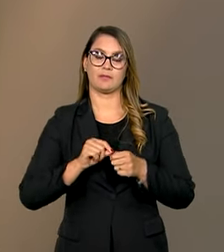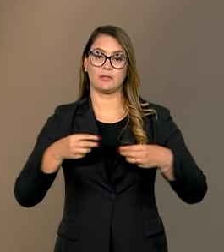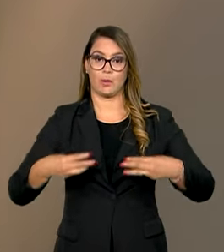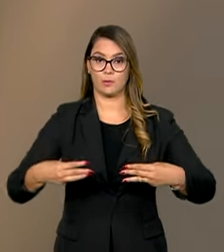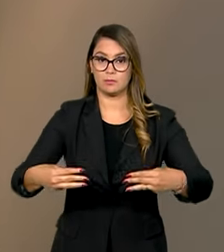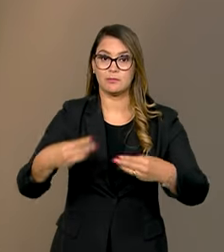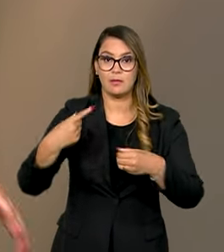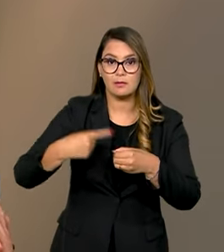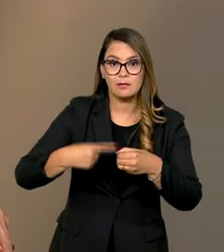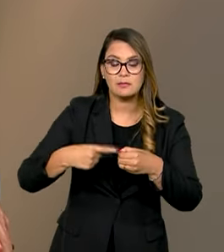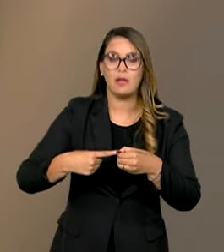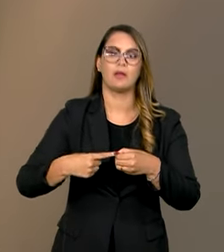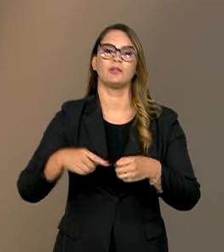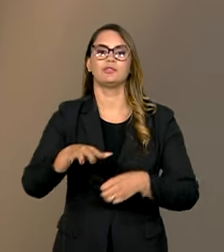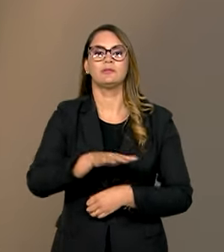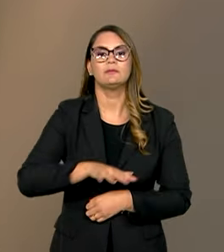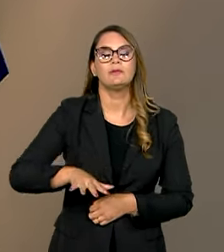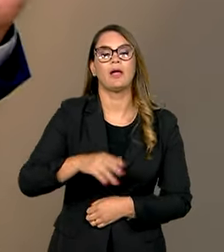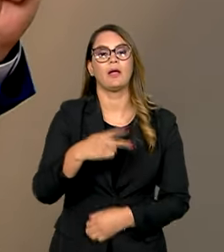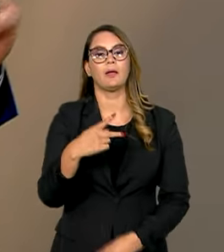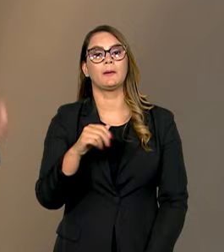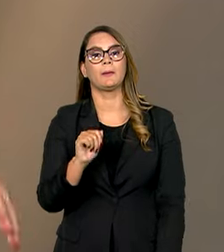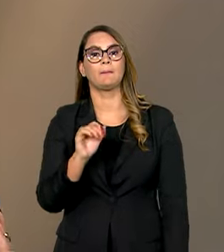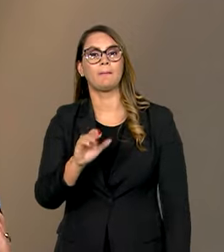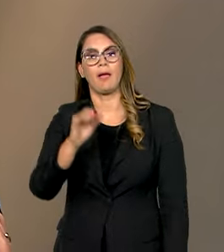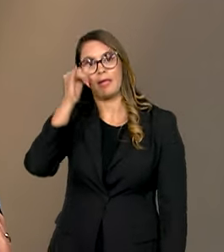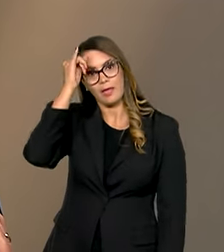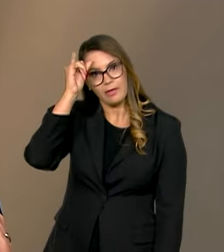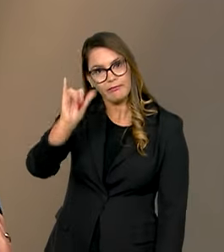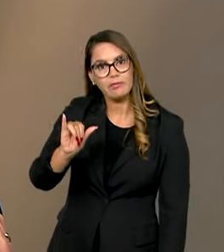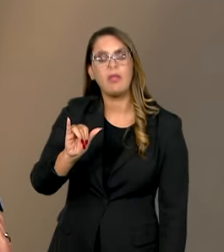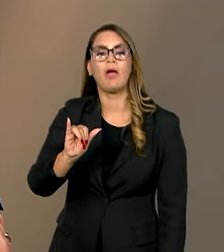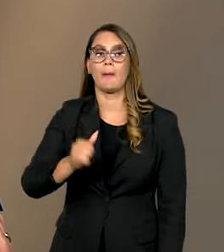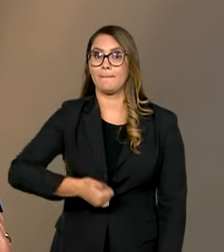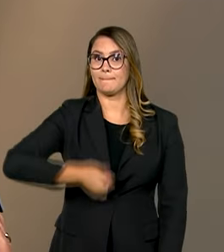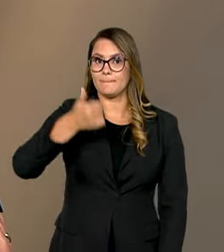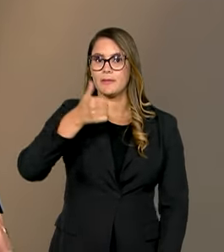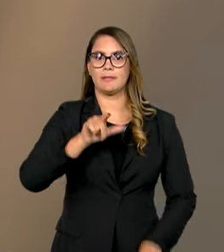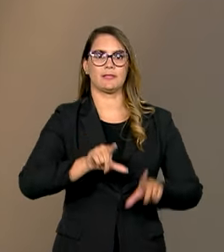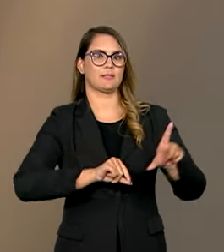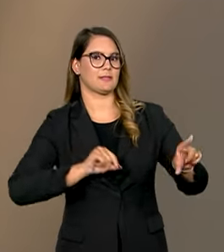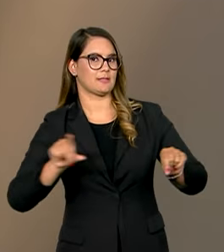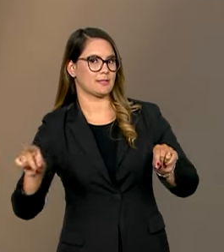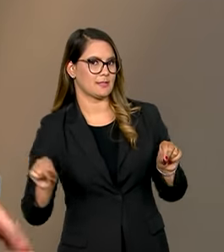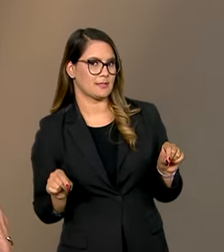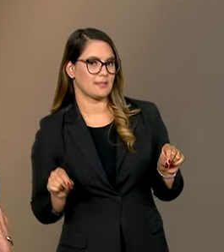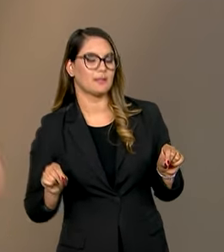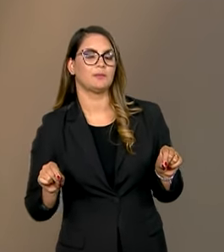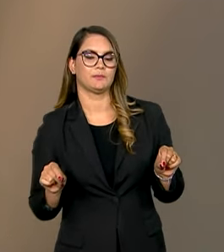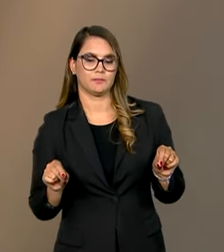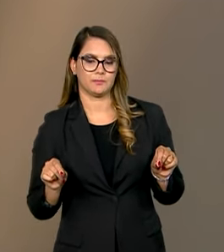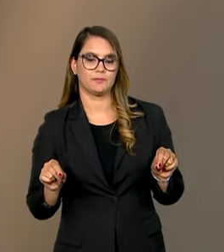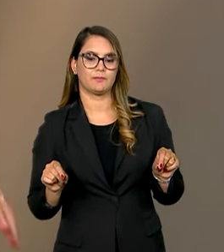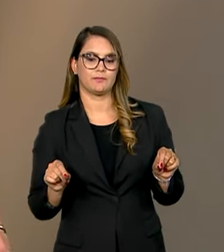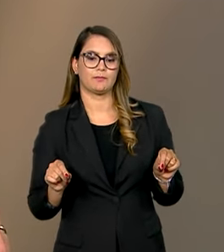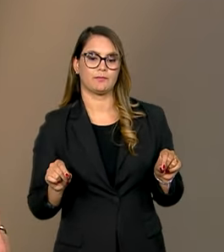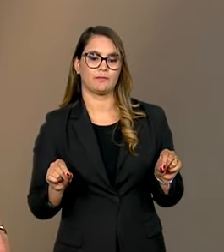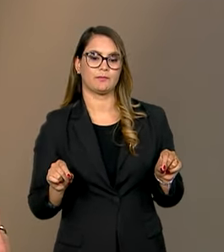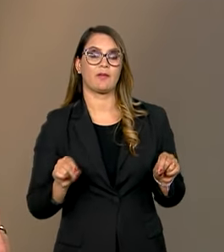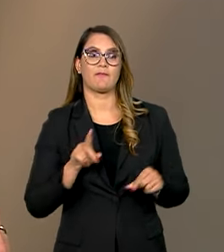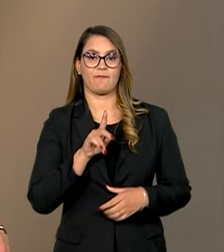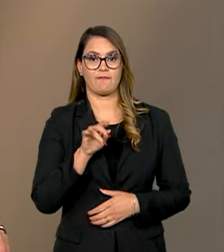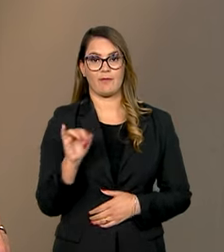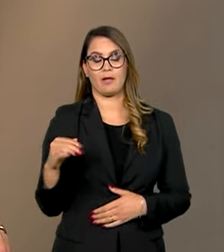Ministério das Cidades, a partir da área do PAC, prevenção, e a gente vai fazer a primeira seleção. Roberto, passando já para você,